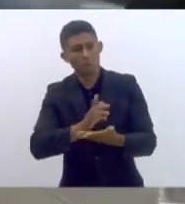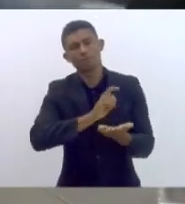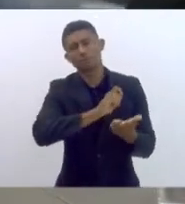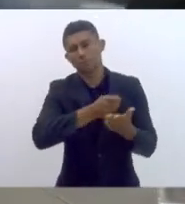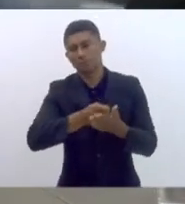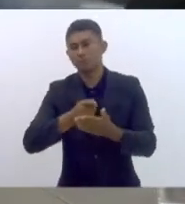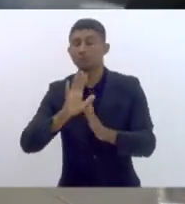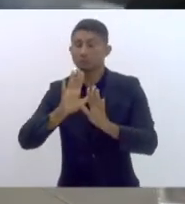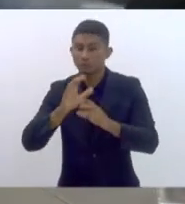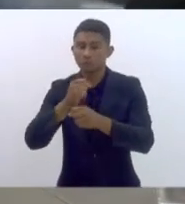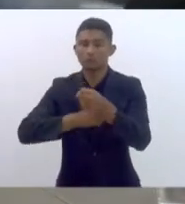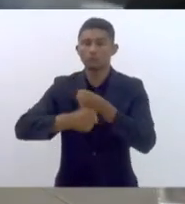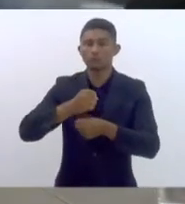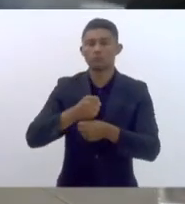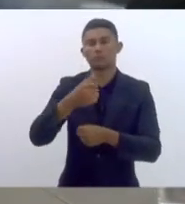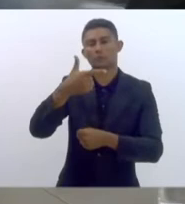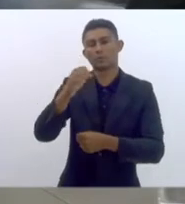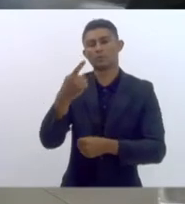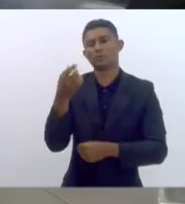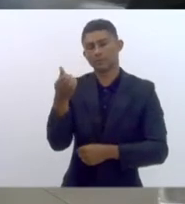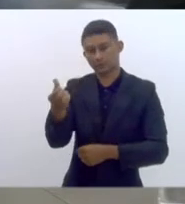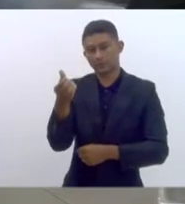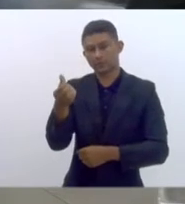em 2016,